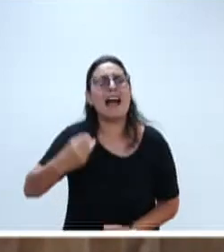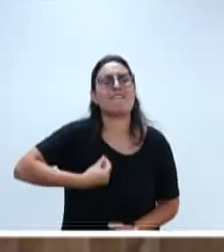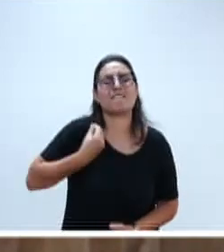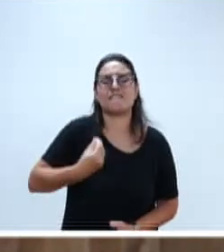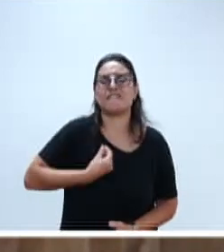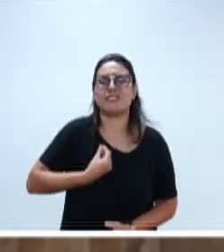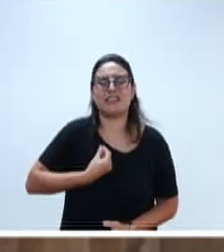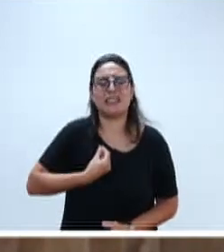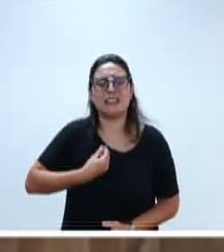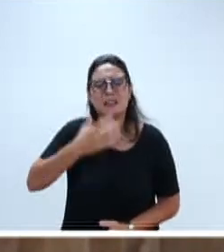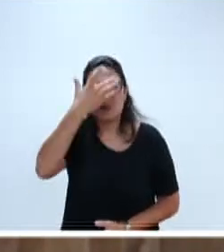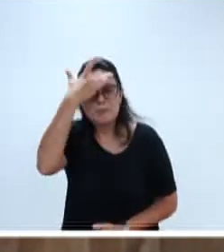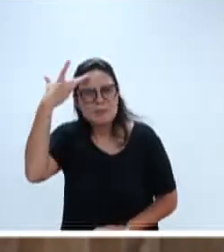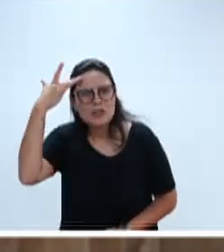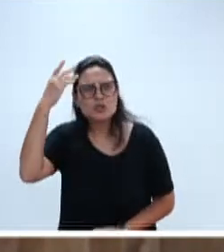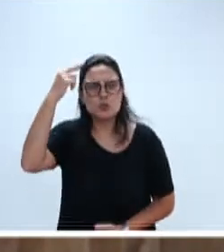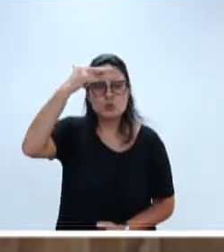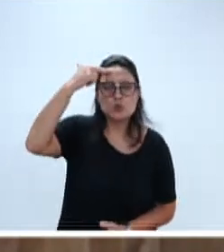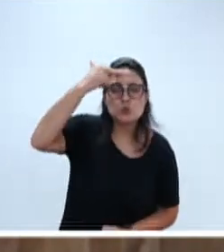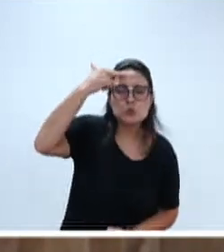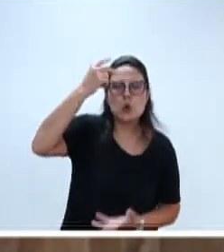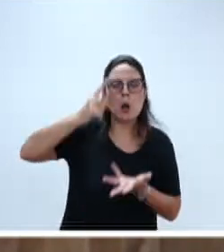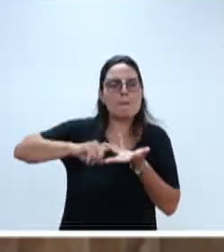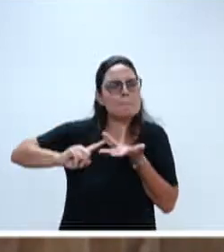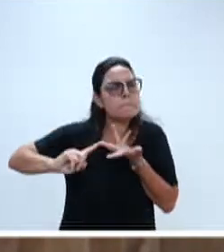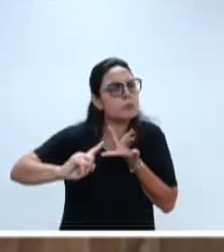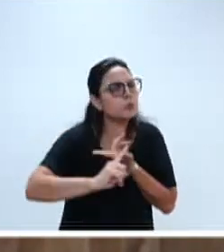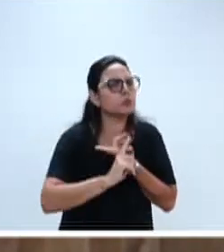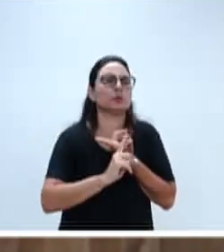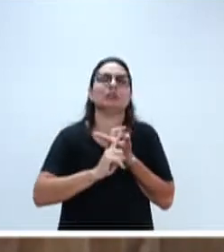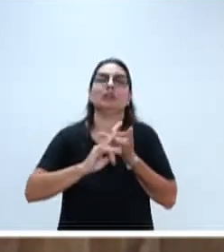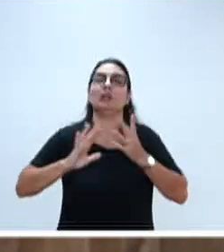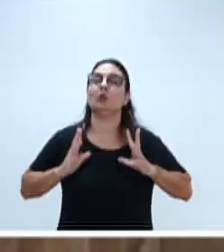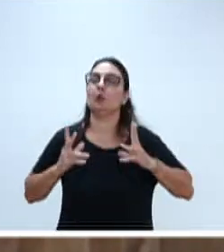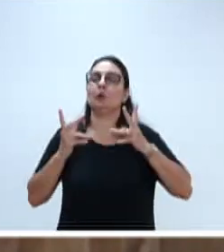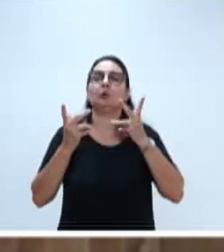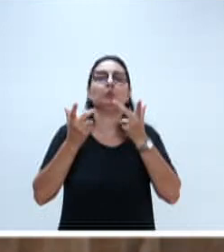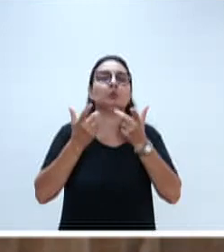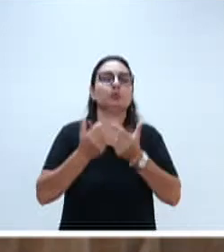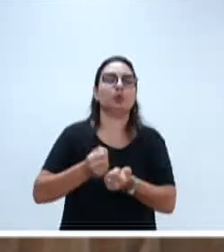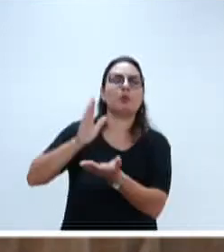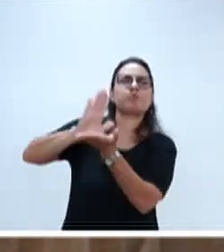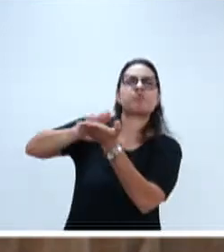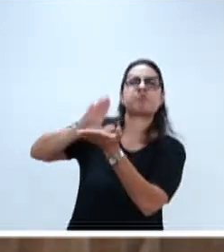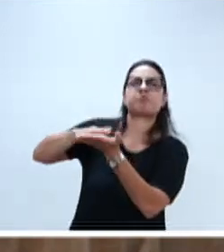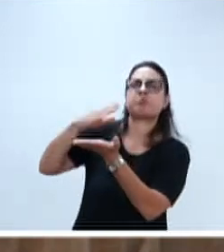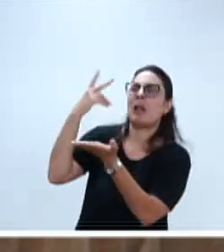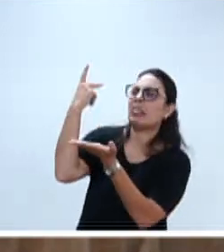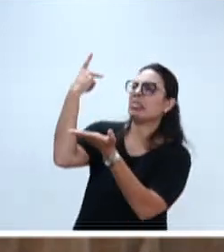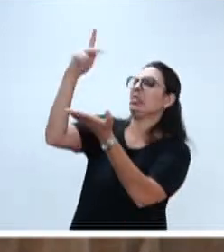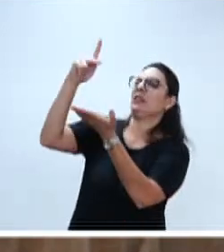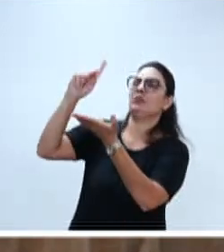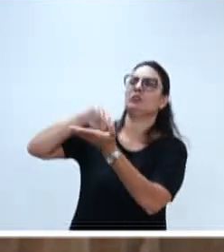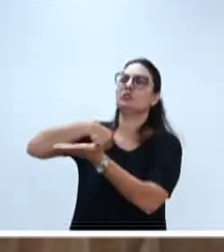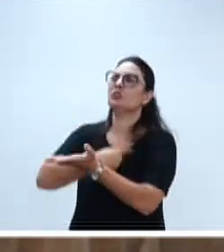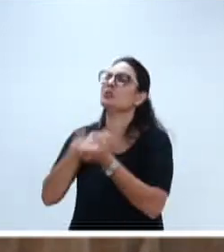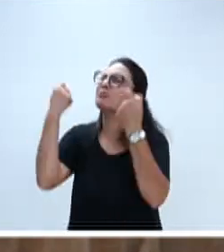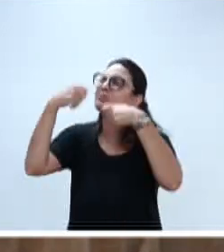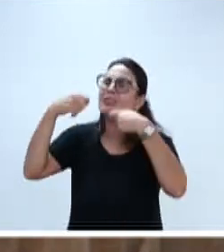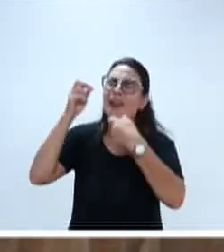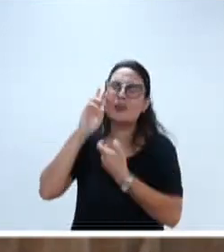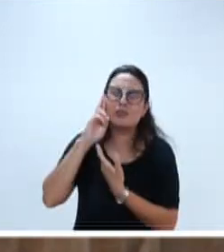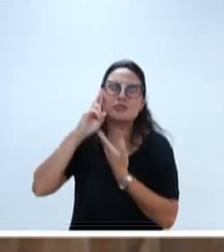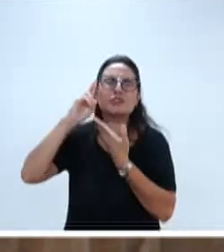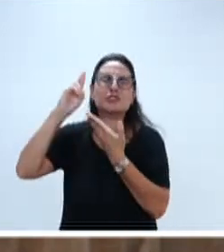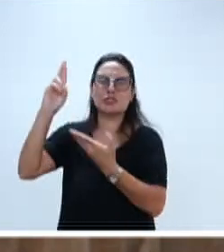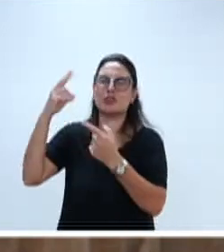mãos, ó Deus. Ó Senhor, faz maravilha sobre cada um. Nós precisamos de ti, e assim reconhecemos que